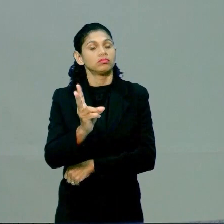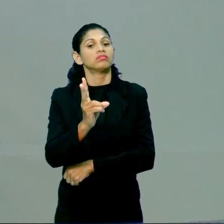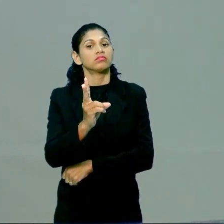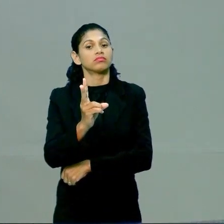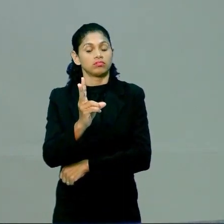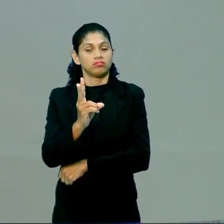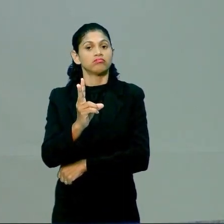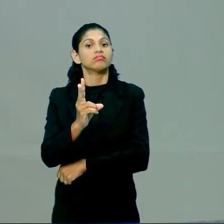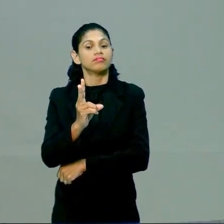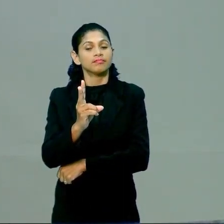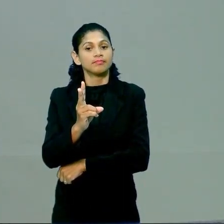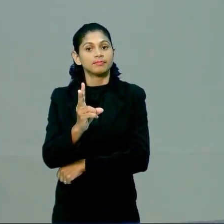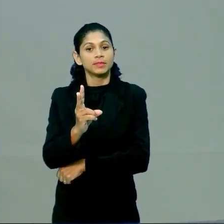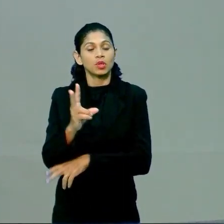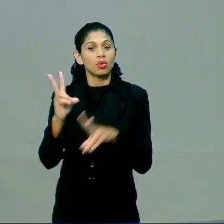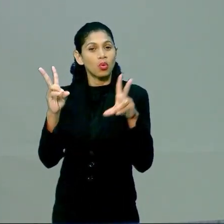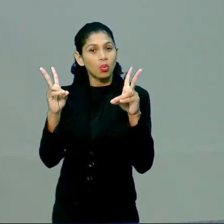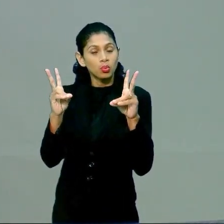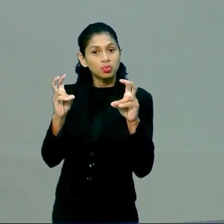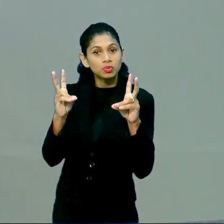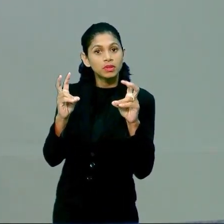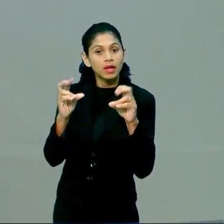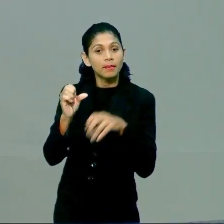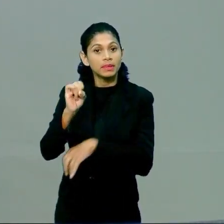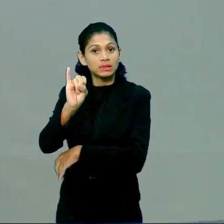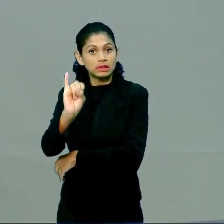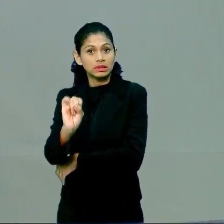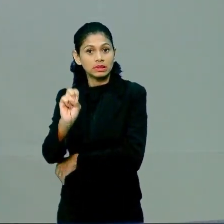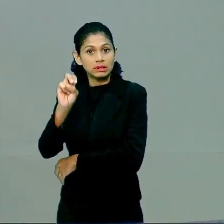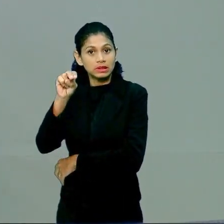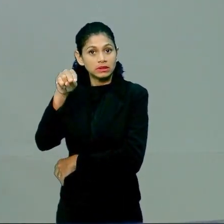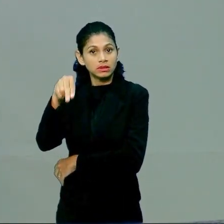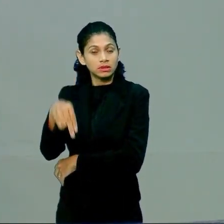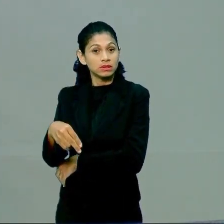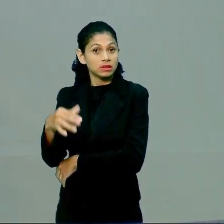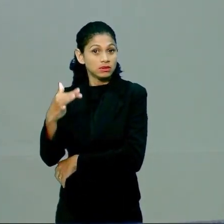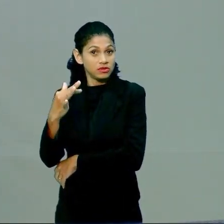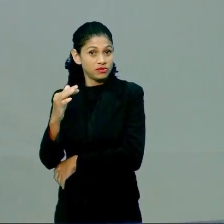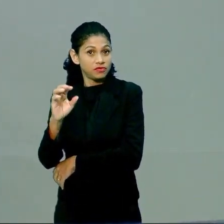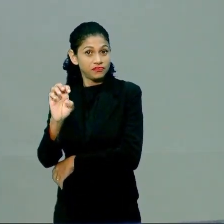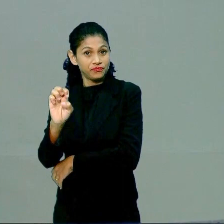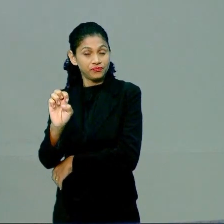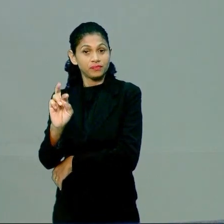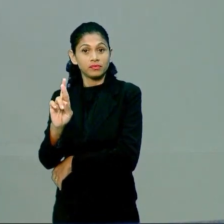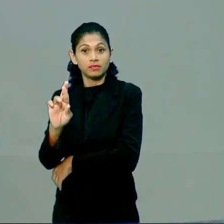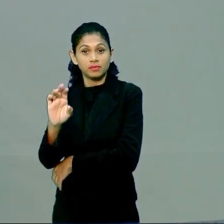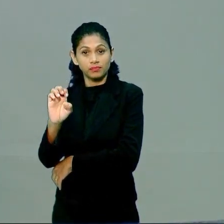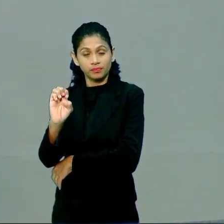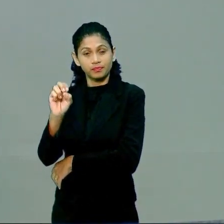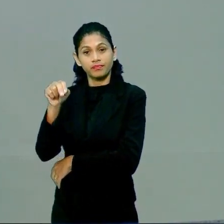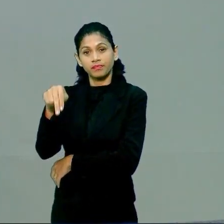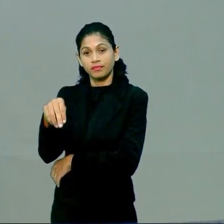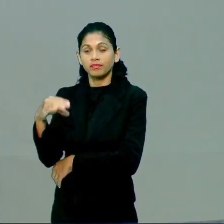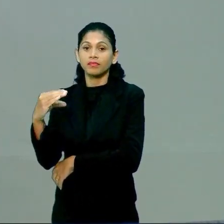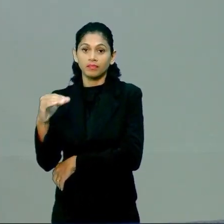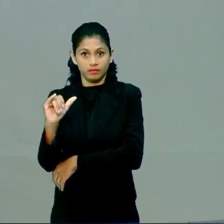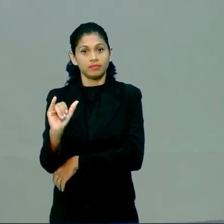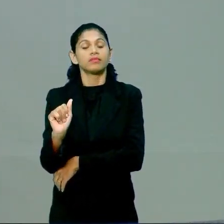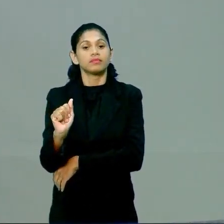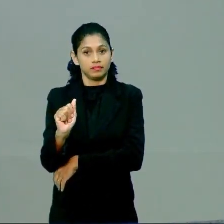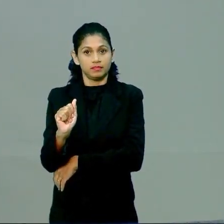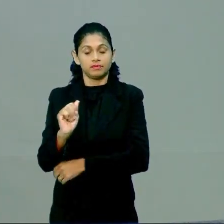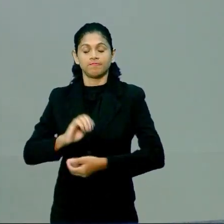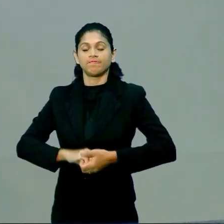nosso bloco de aulas que é referente ao conteúdo né aí inferência tá galera